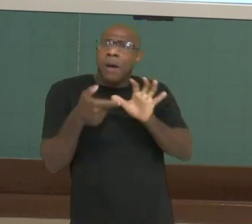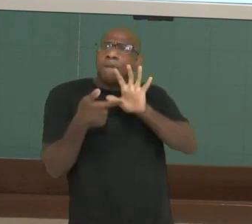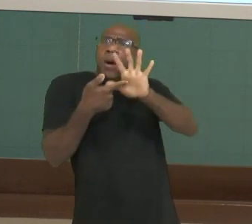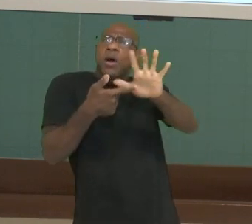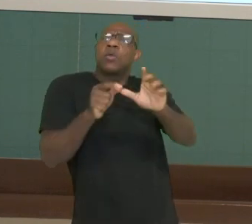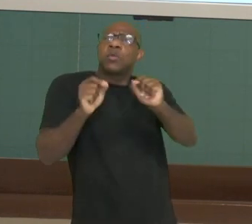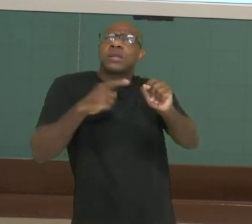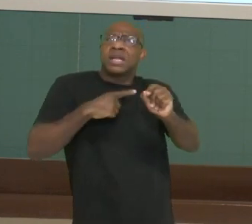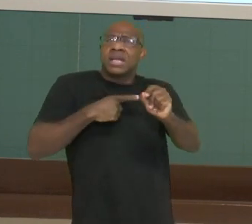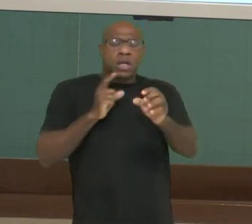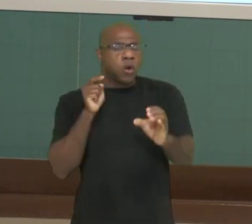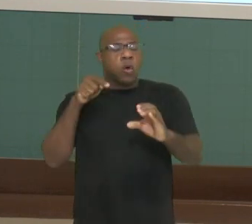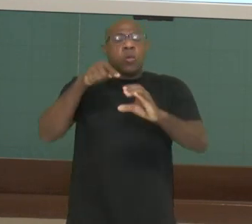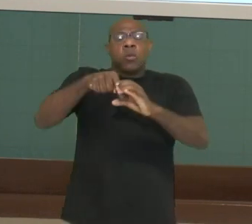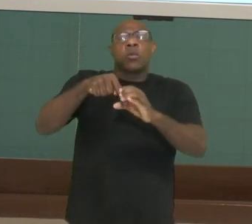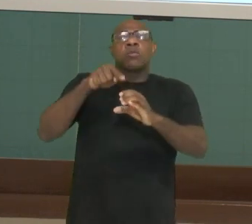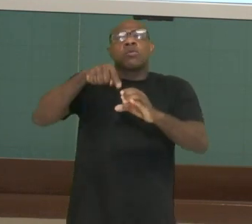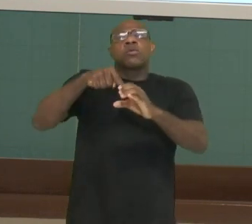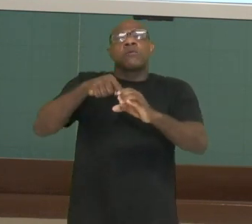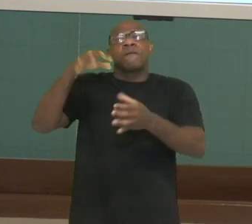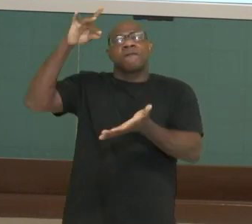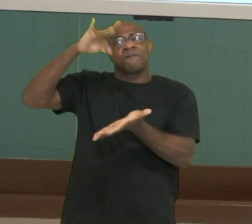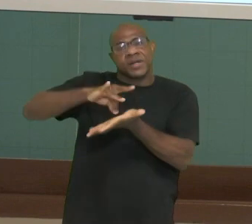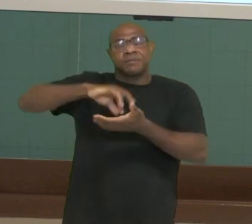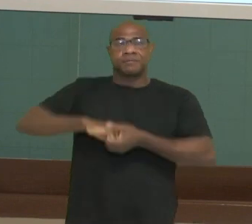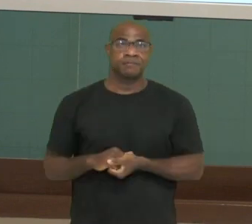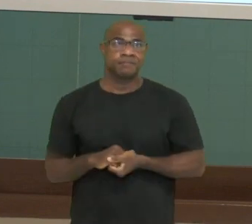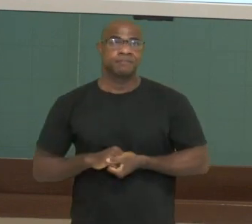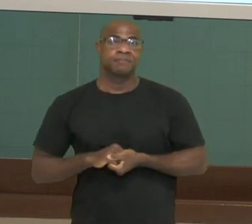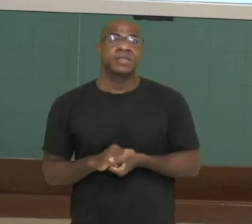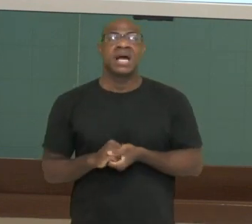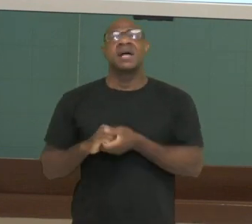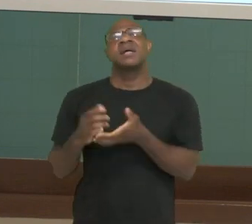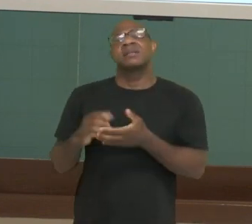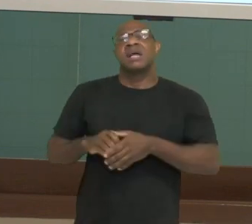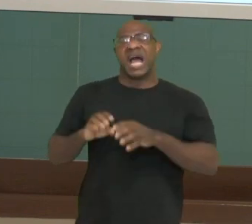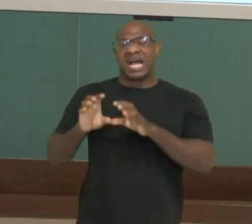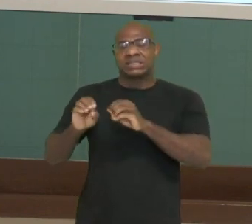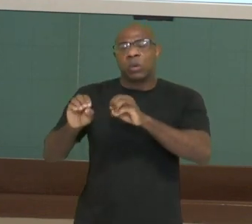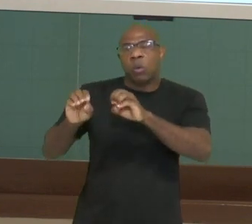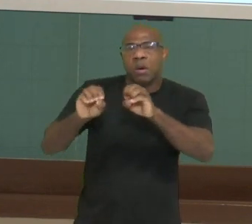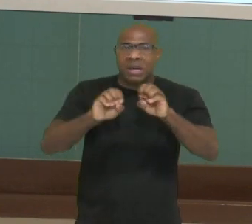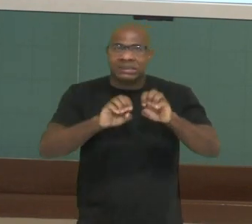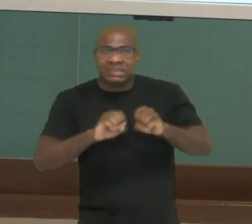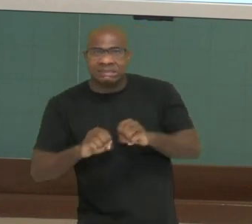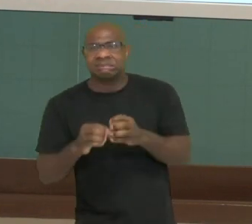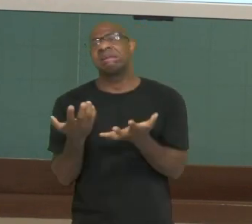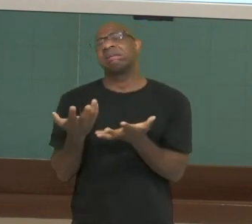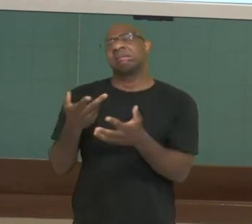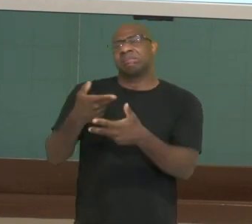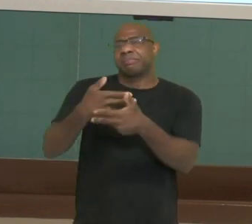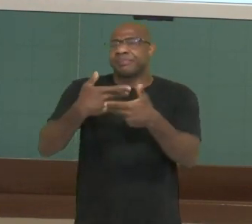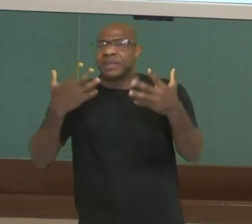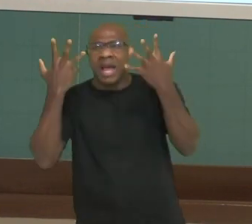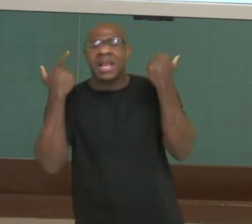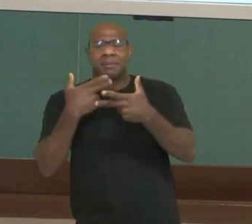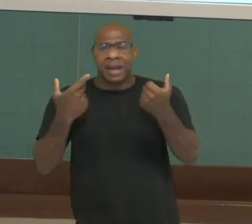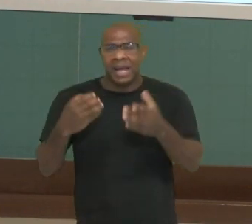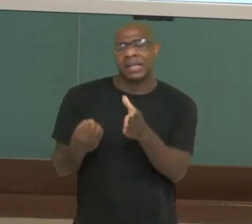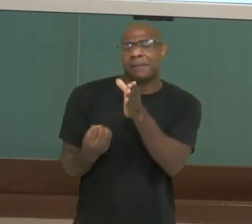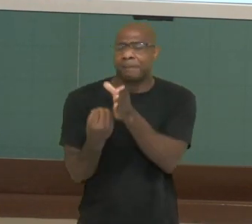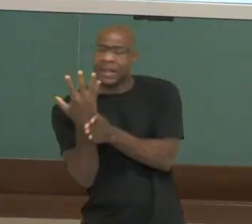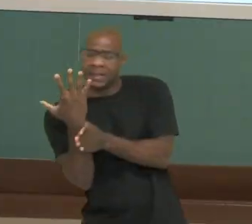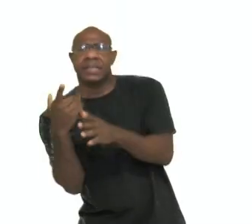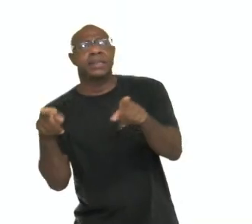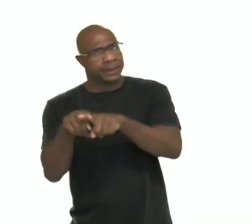núcleo verdadeiro. São, por exemplo, os fungos, os animais, e também as plantas. Não